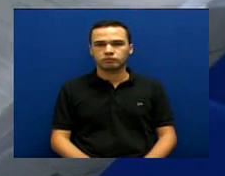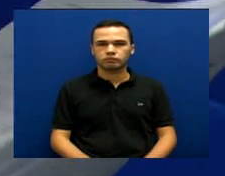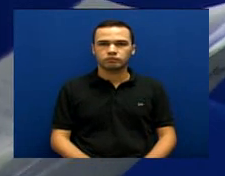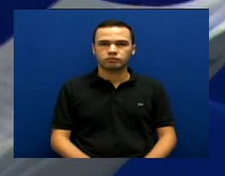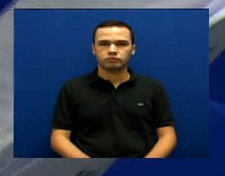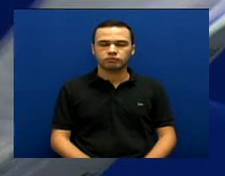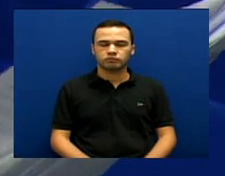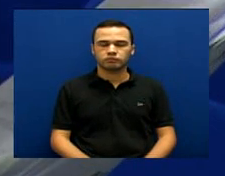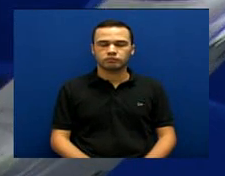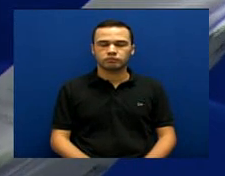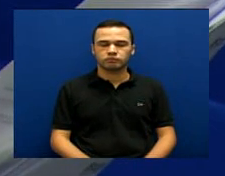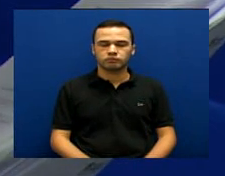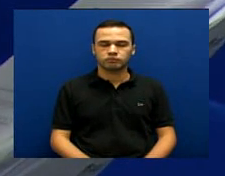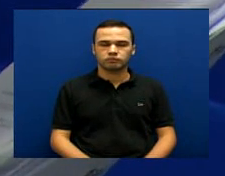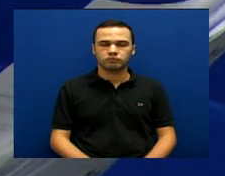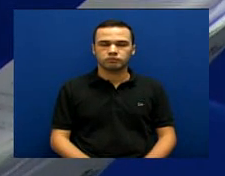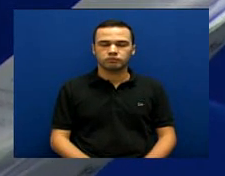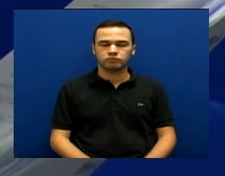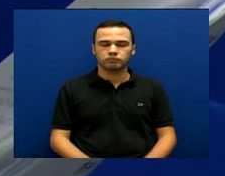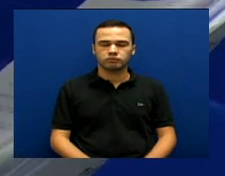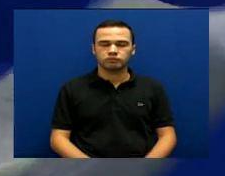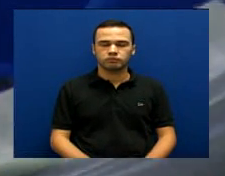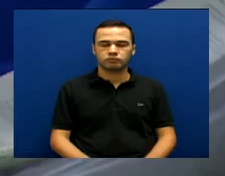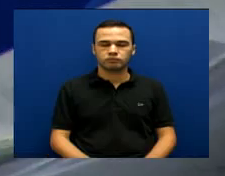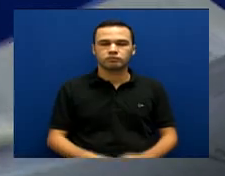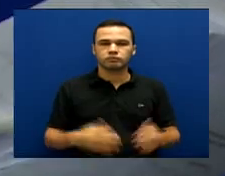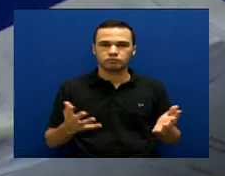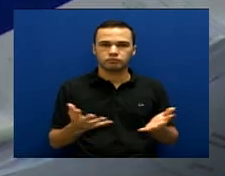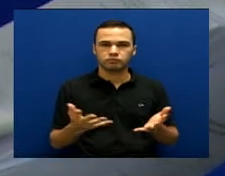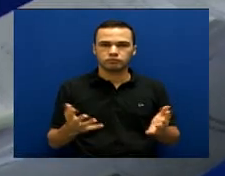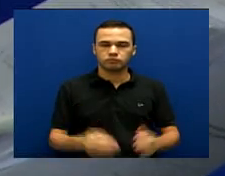a angola